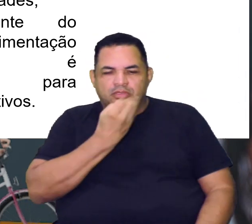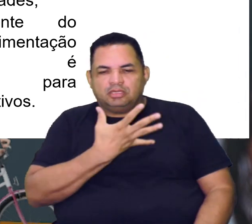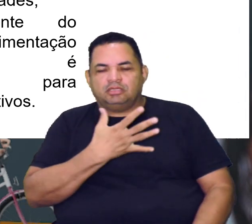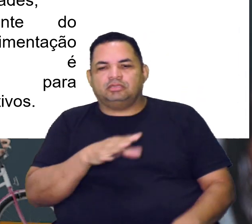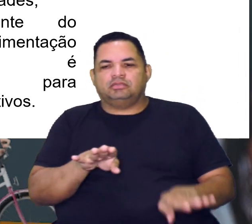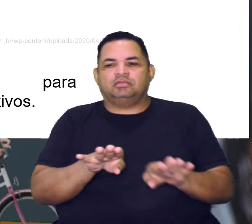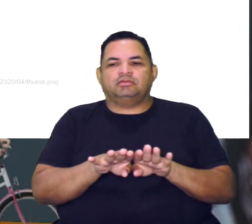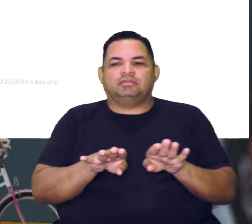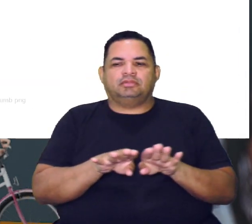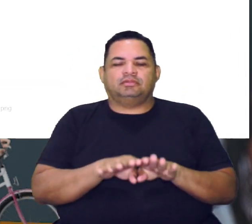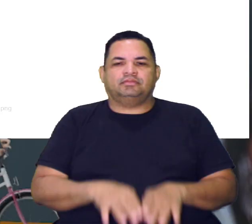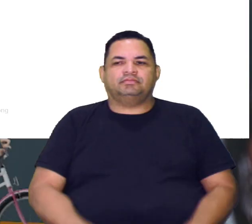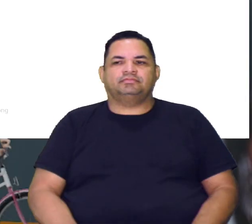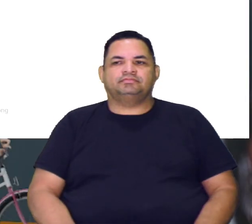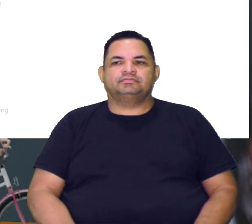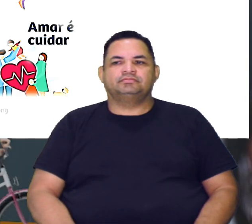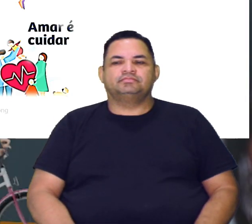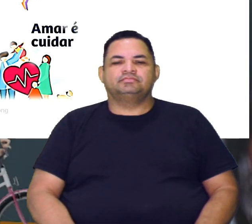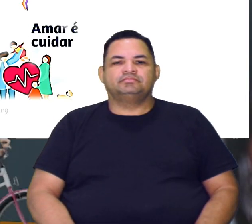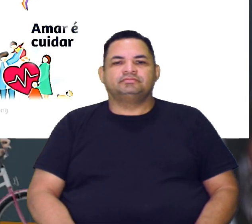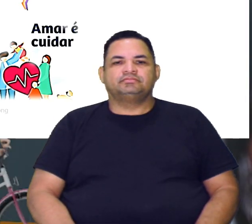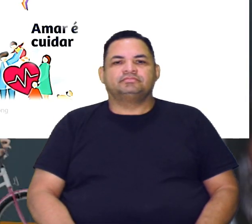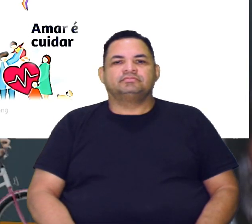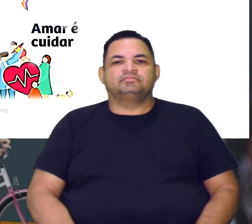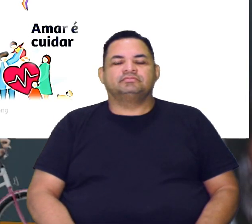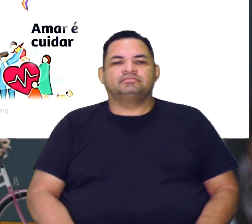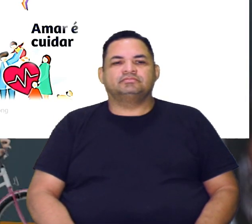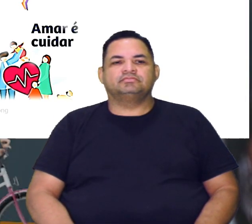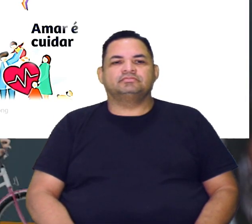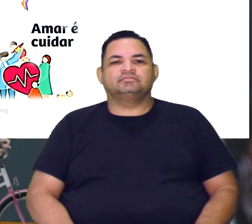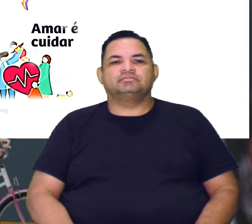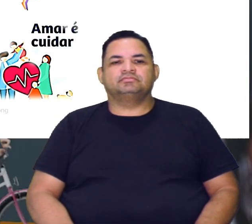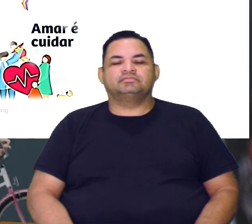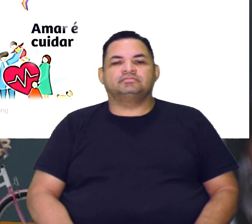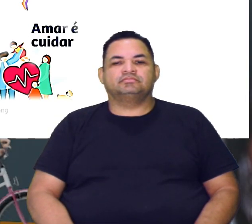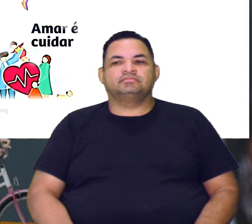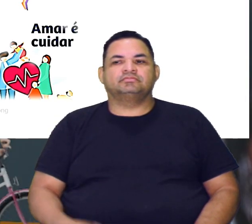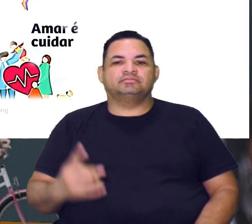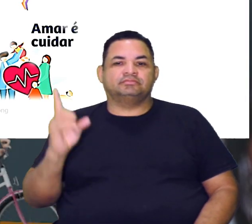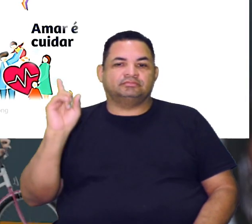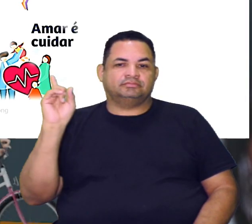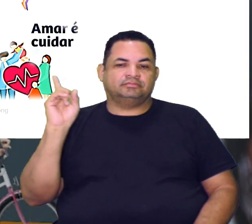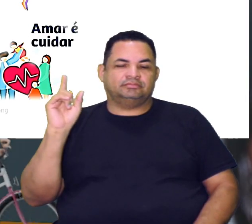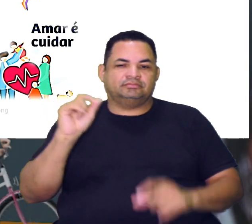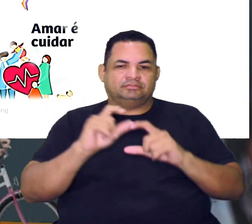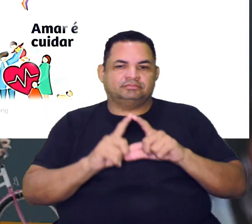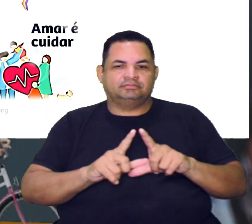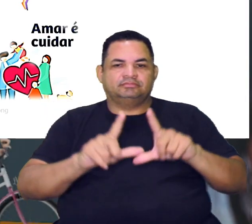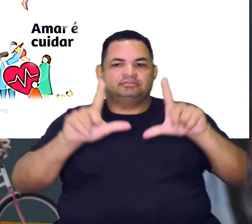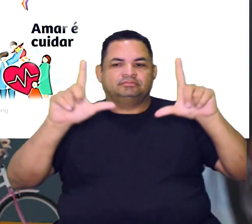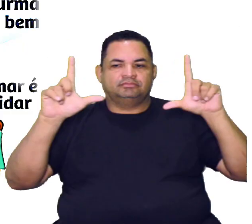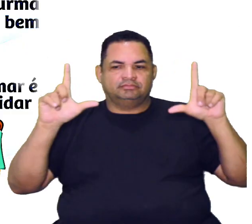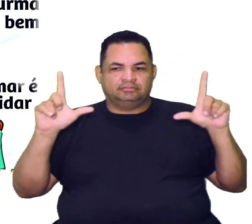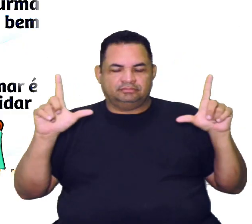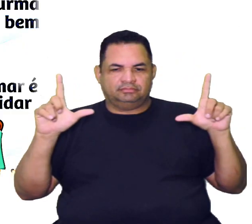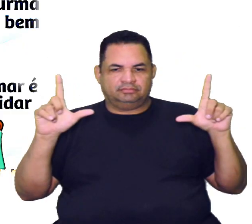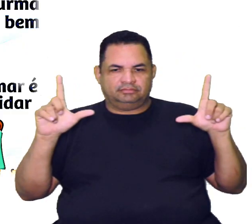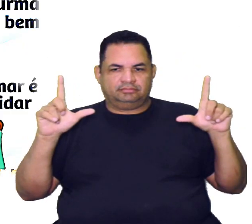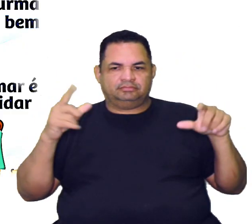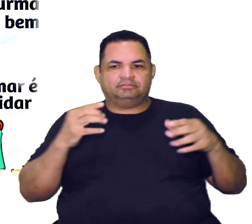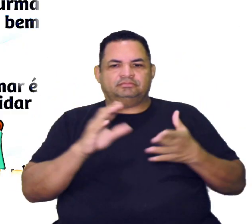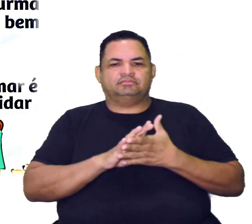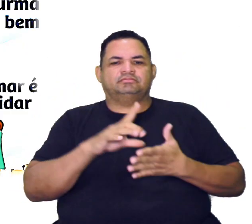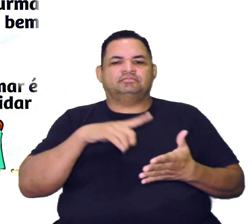objetivos vão ser alcançados, certo? Muito bem. Então aí eu vou pedir para o meu diretor abrir essa tela aqui, que você